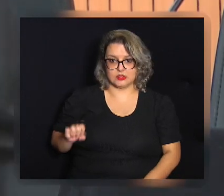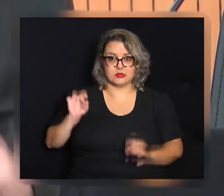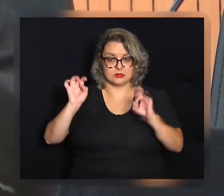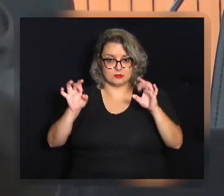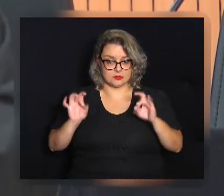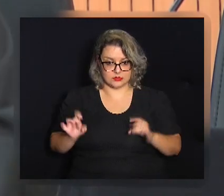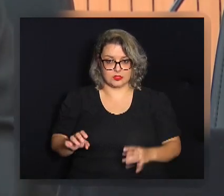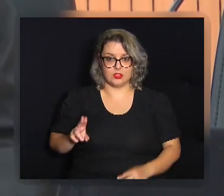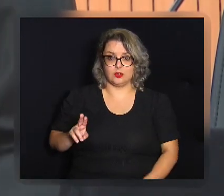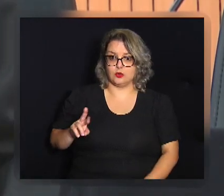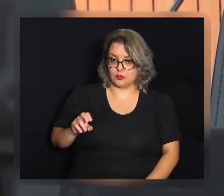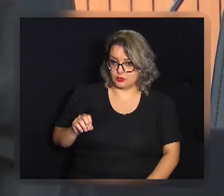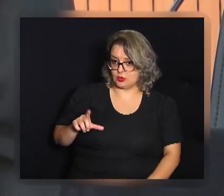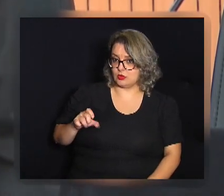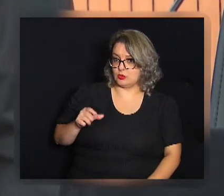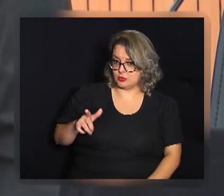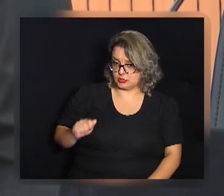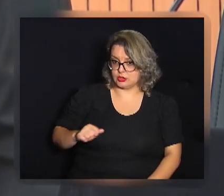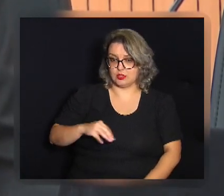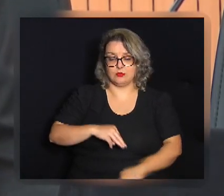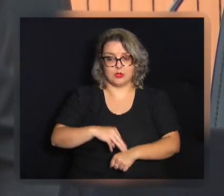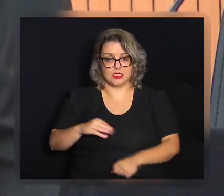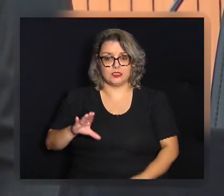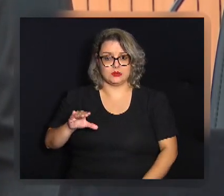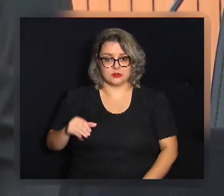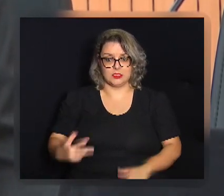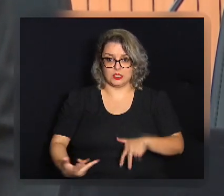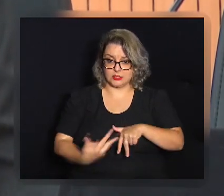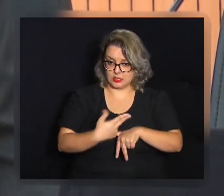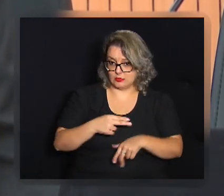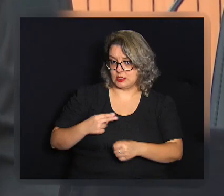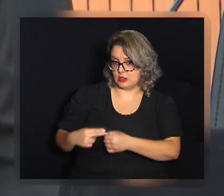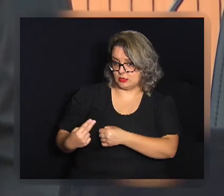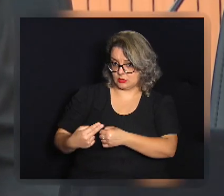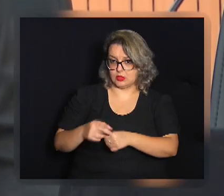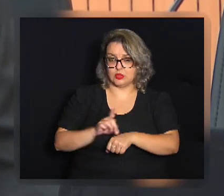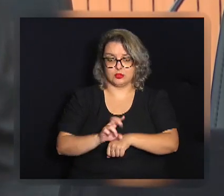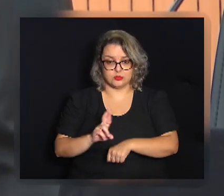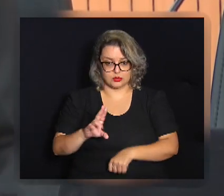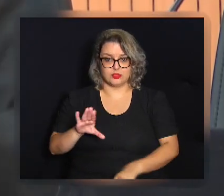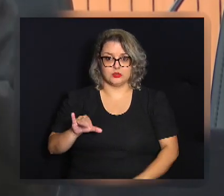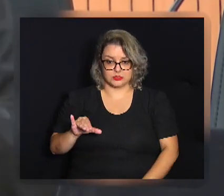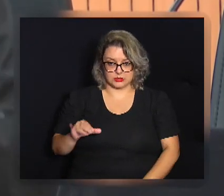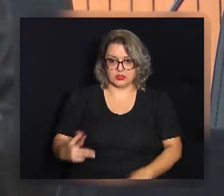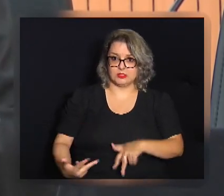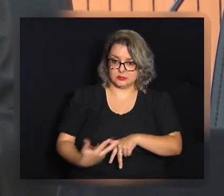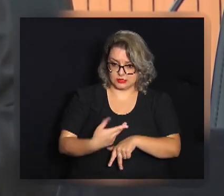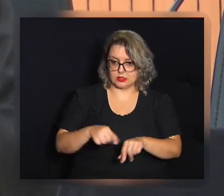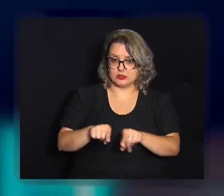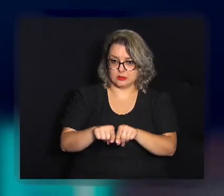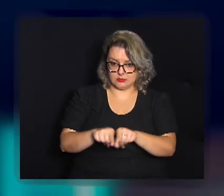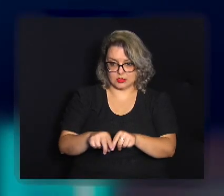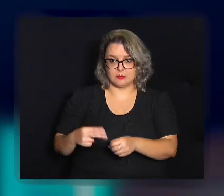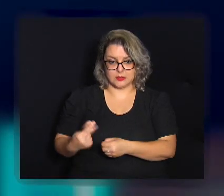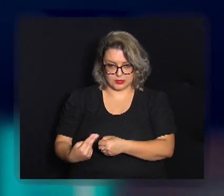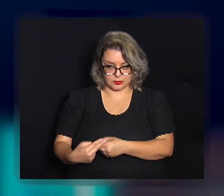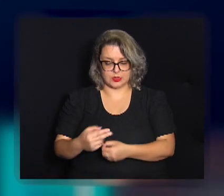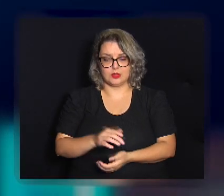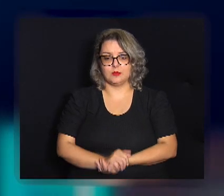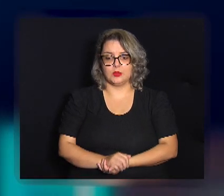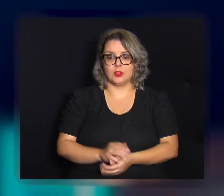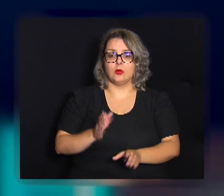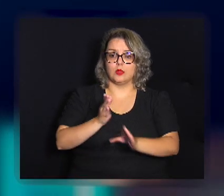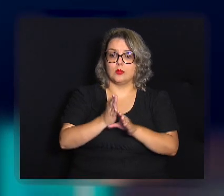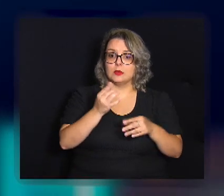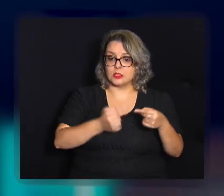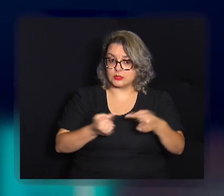em urologia, mestre em Ciências da Cirurgia pela Unicamp e doutor em Ciências da Cirurgia também pela Unicamp. O encontro